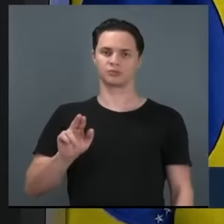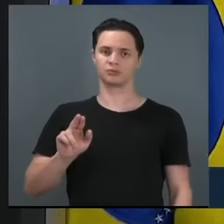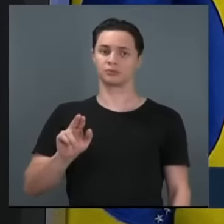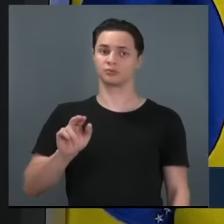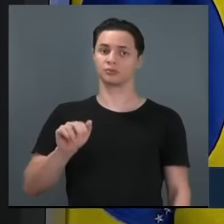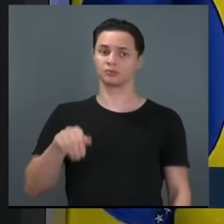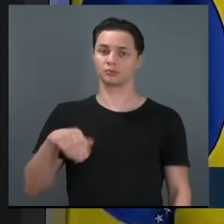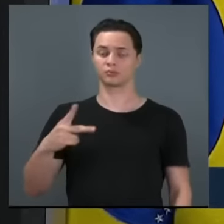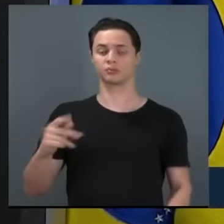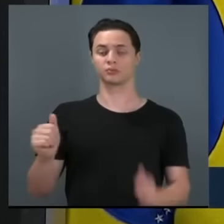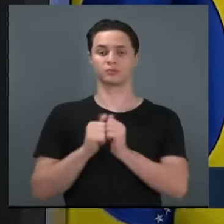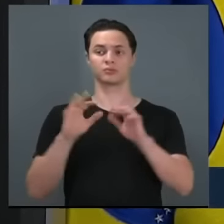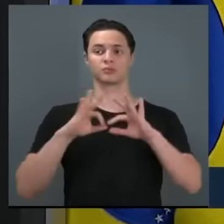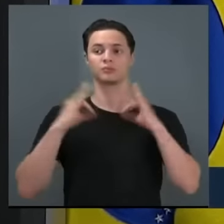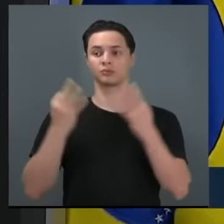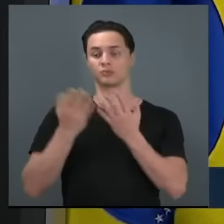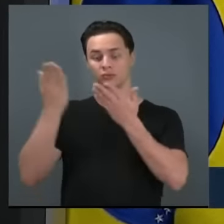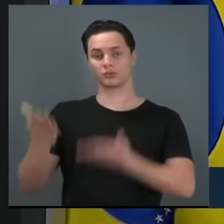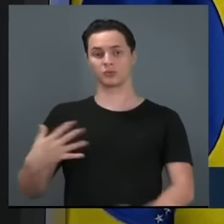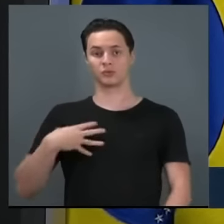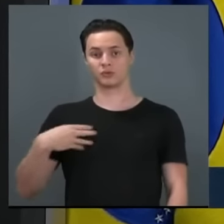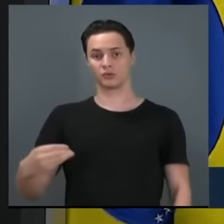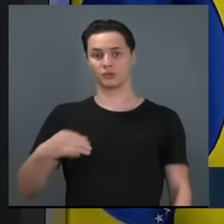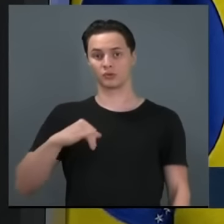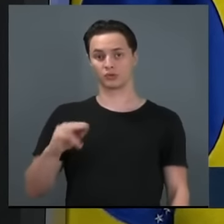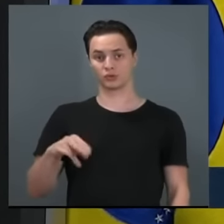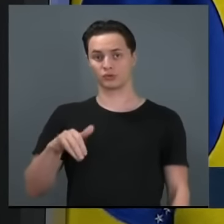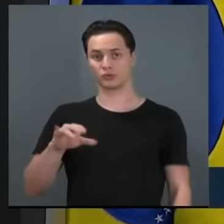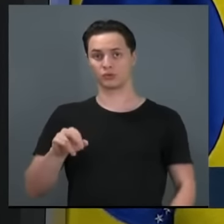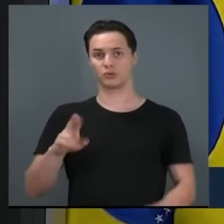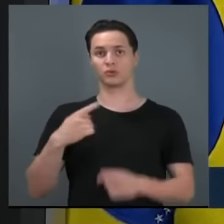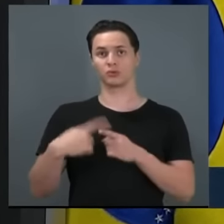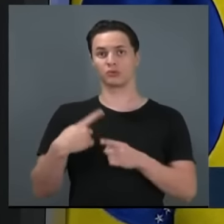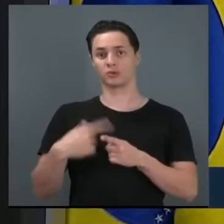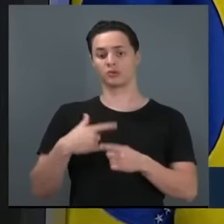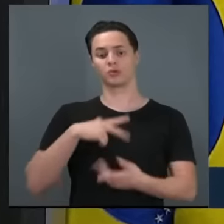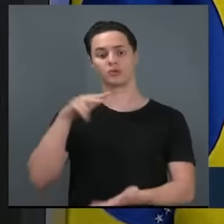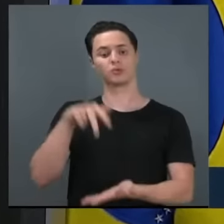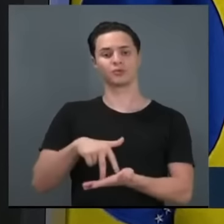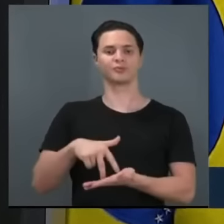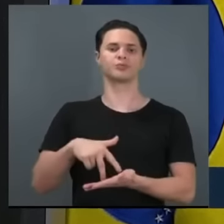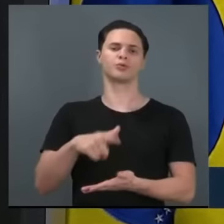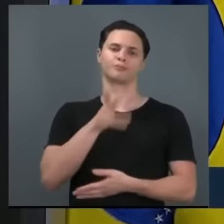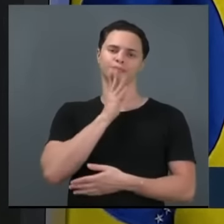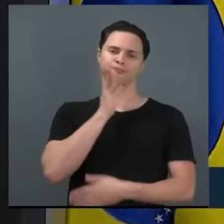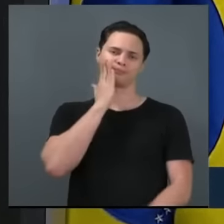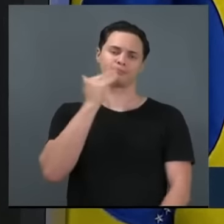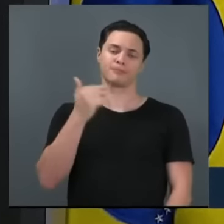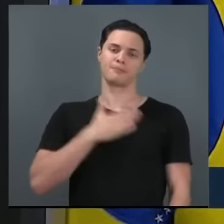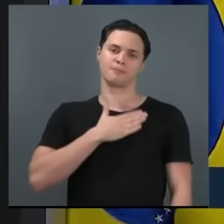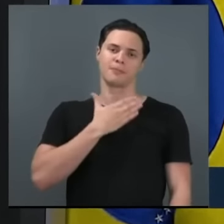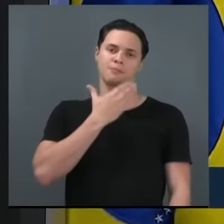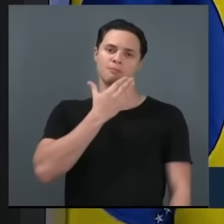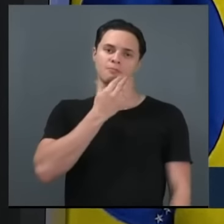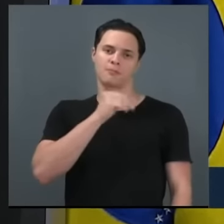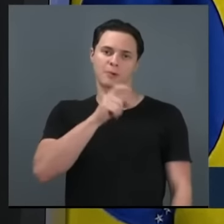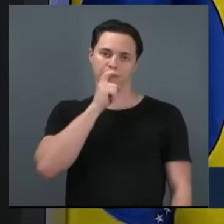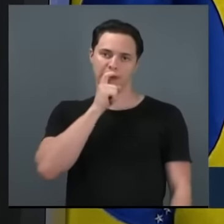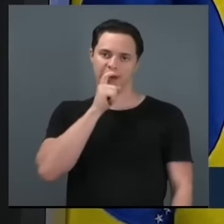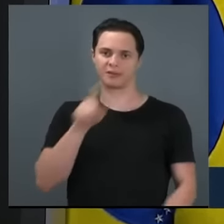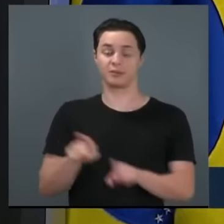E também a sua família, na pessoa do seu filho, Donald Trump Jr., porque eu tenho lugar de fala. Eu também tenho um pai